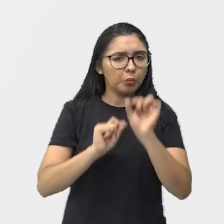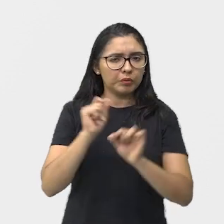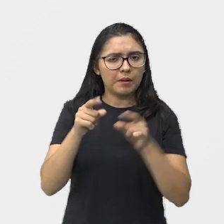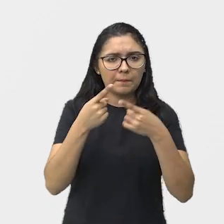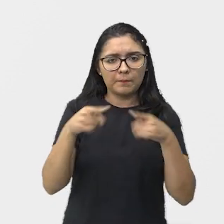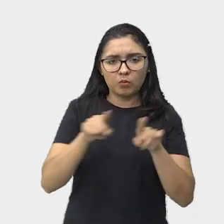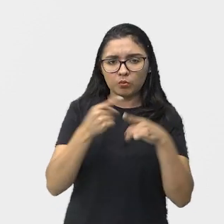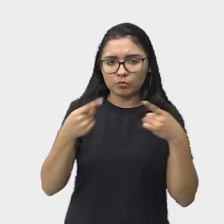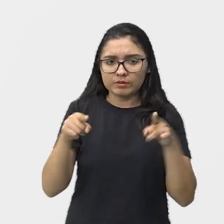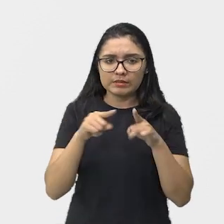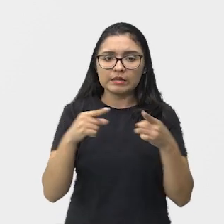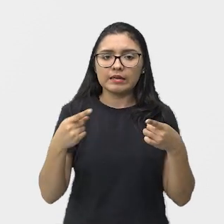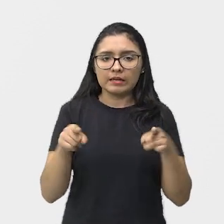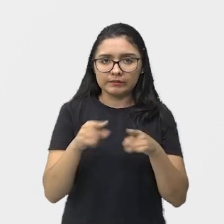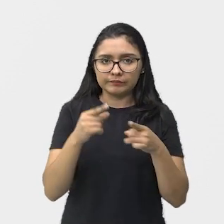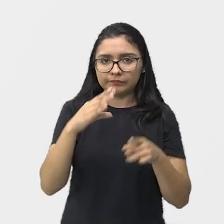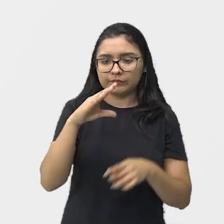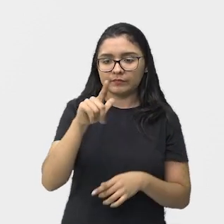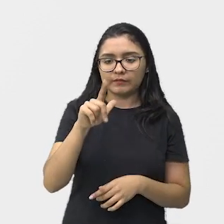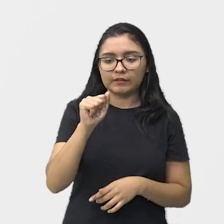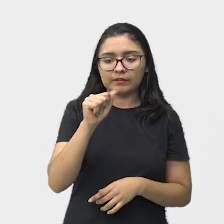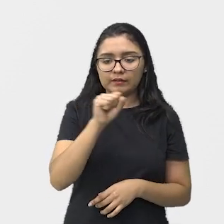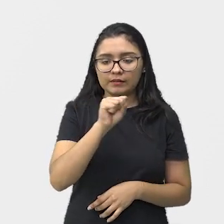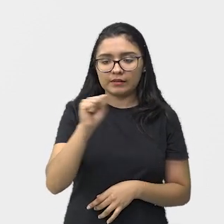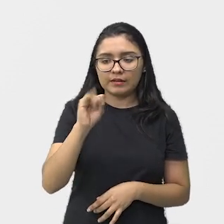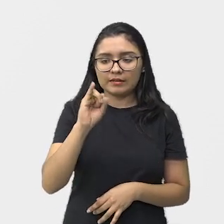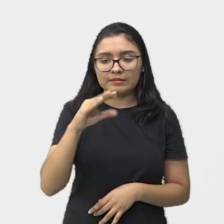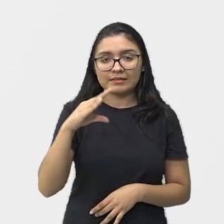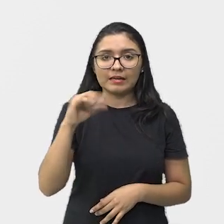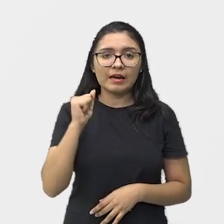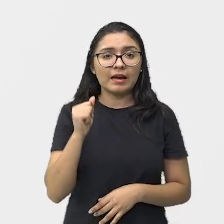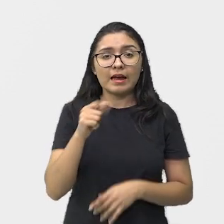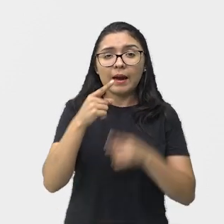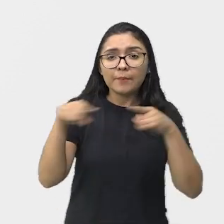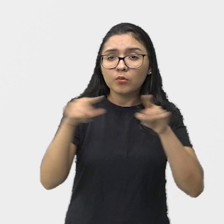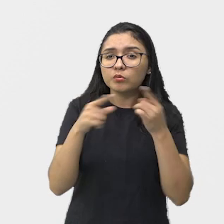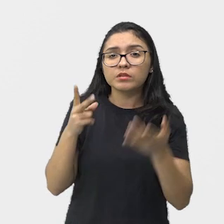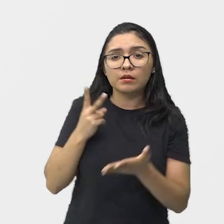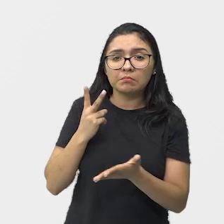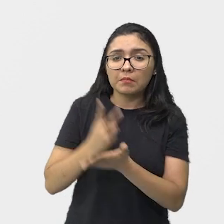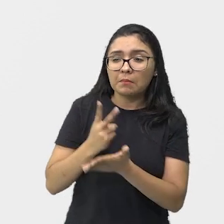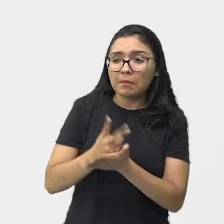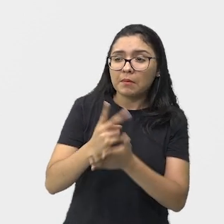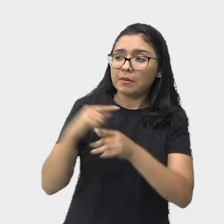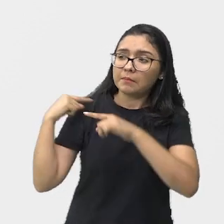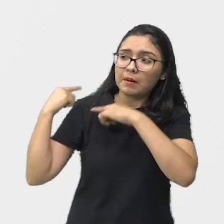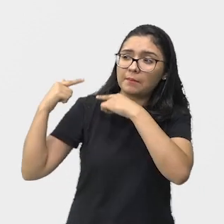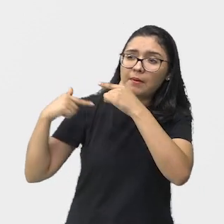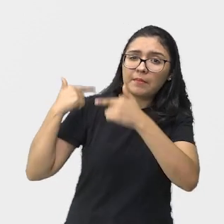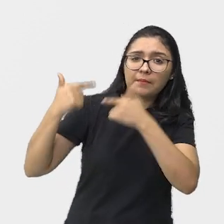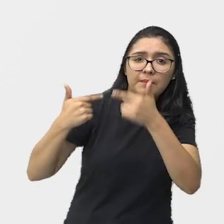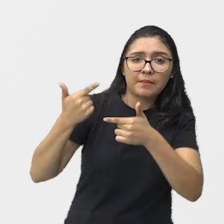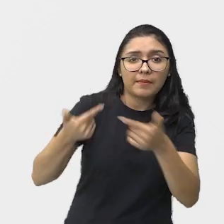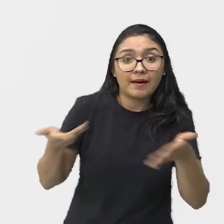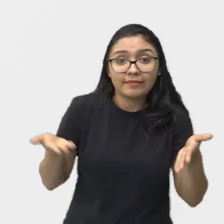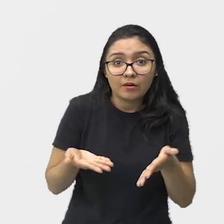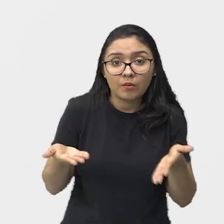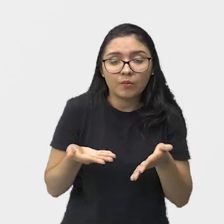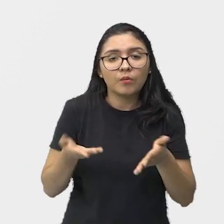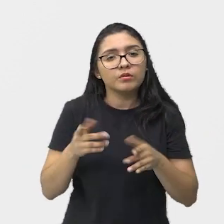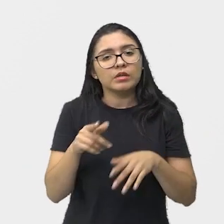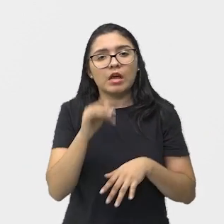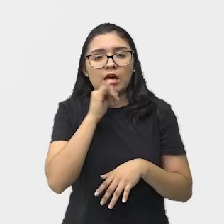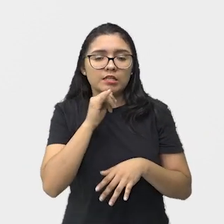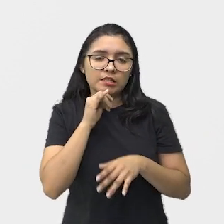é música clássica? A música clássica é aquela que permanece, pois o clássico é permanente. Em um